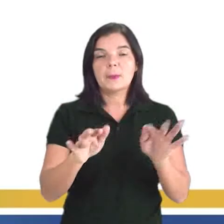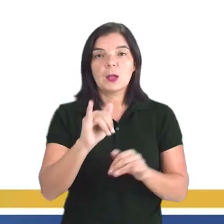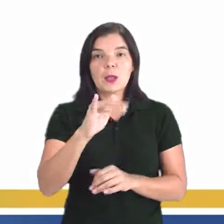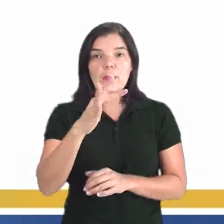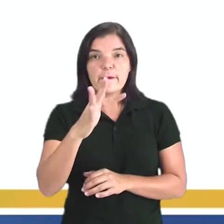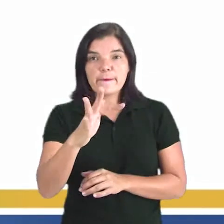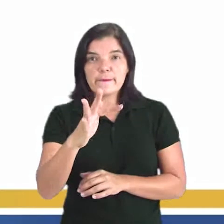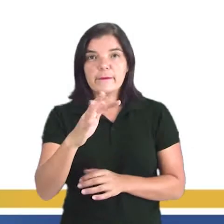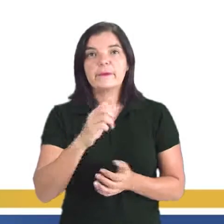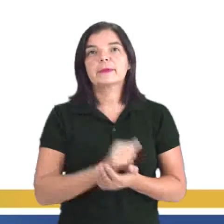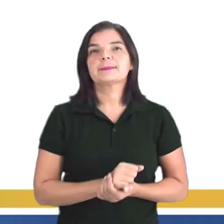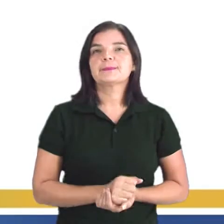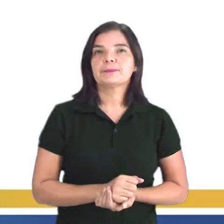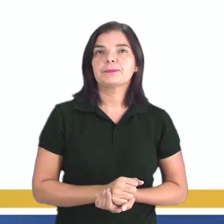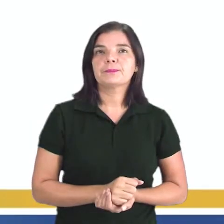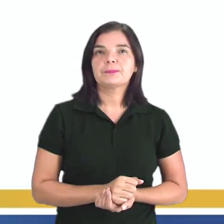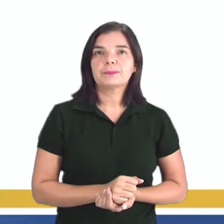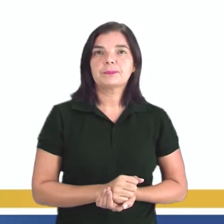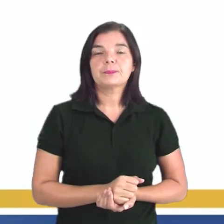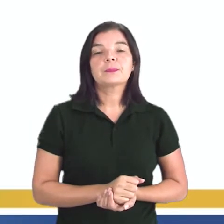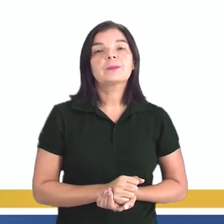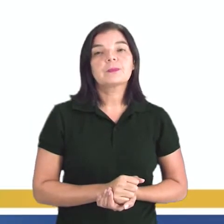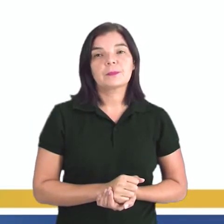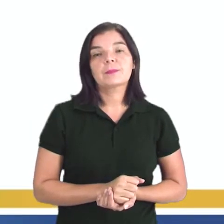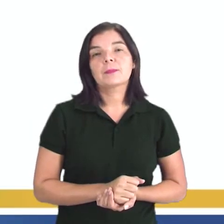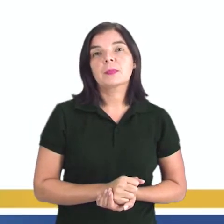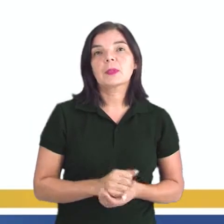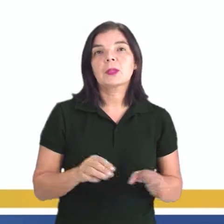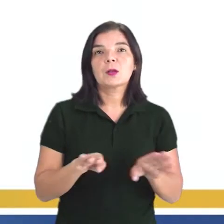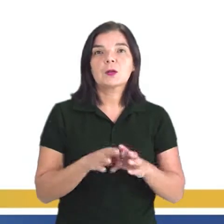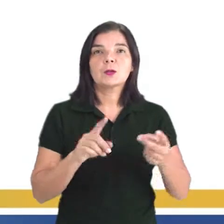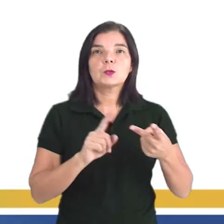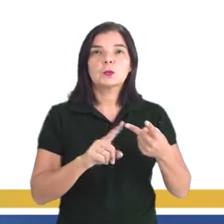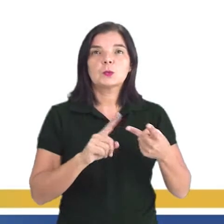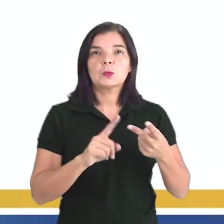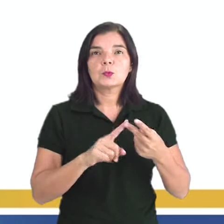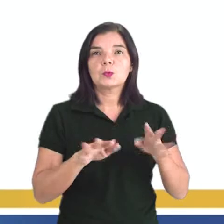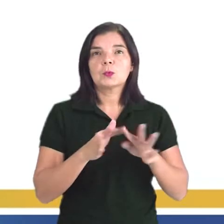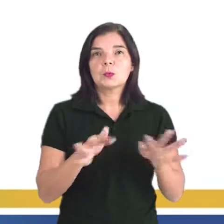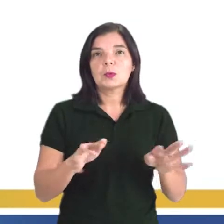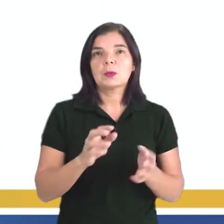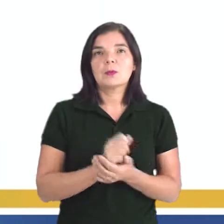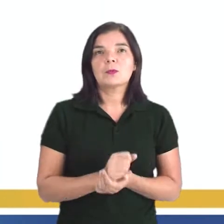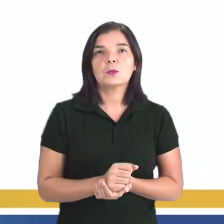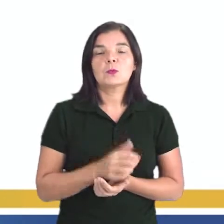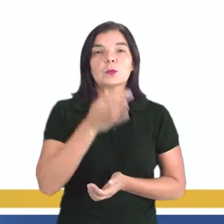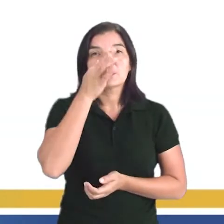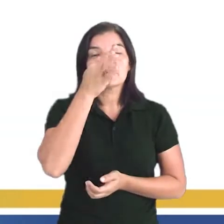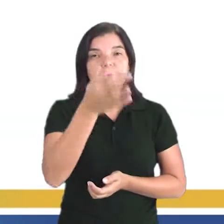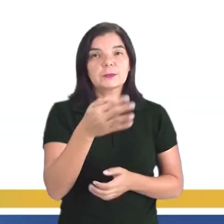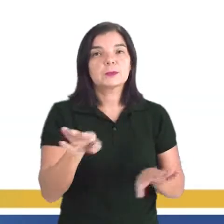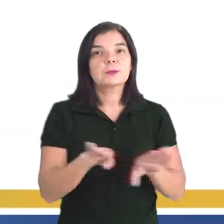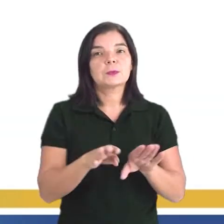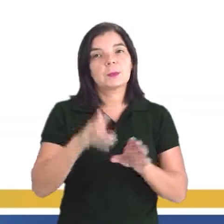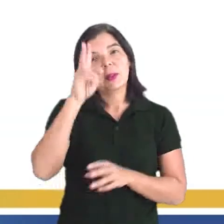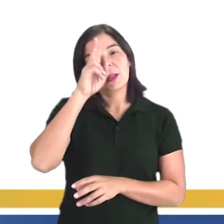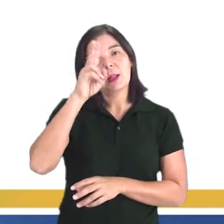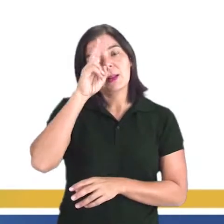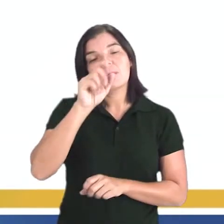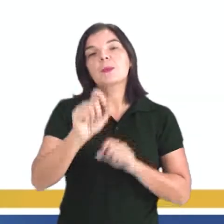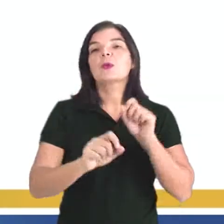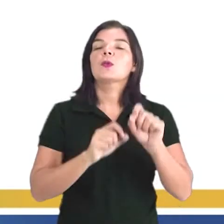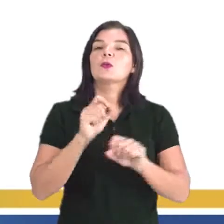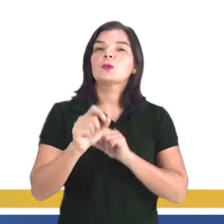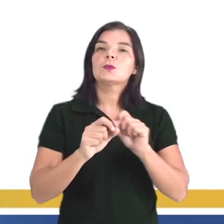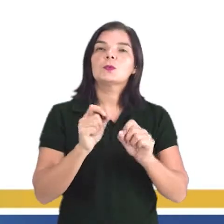if you never try, nós temos o verbo no simple present. E na segunda frase, nós temos o verbo no futuro. Lembrando que esse verbo